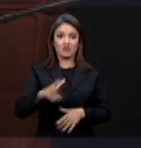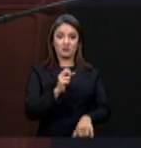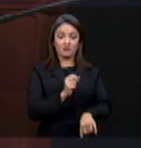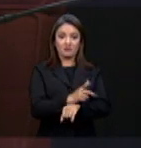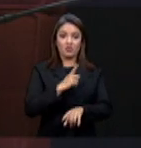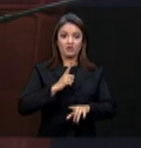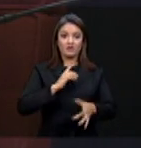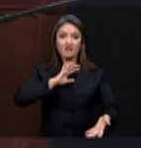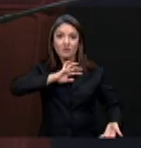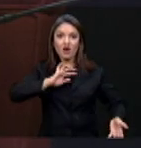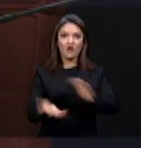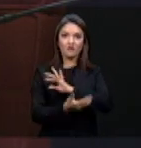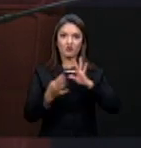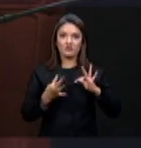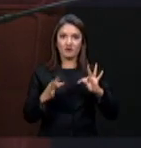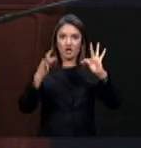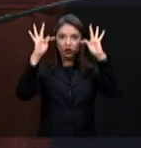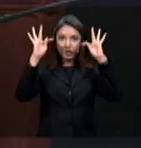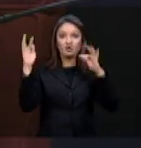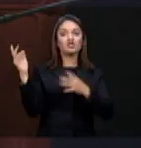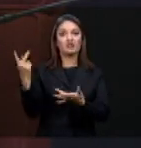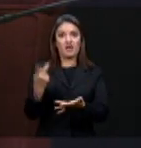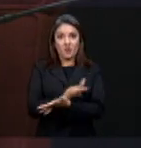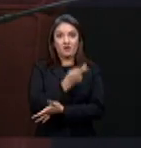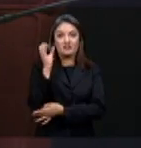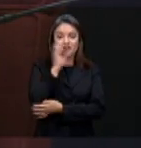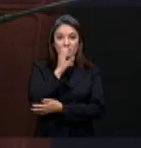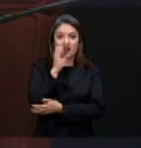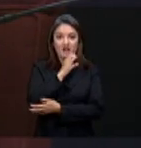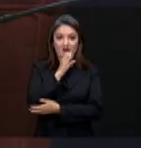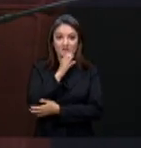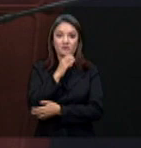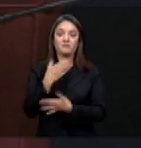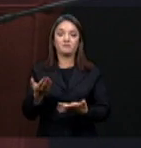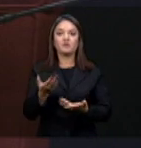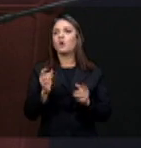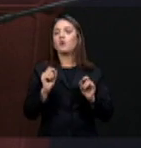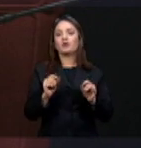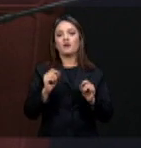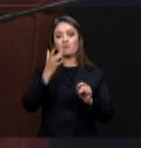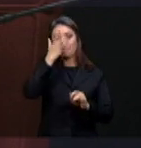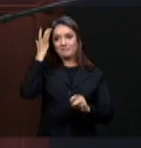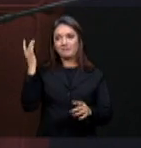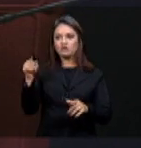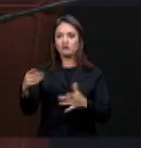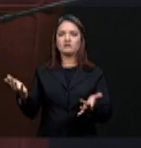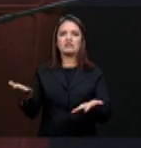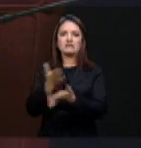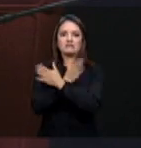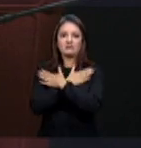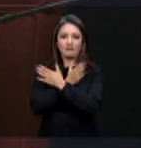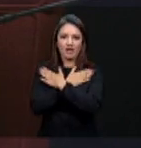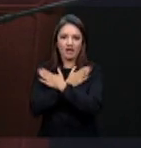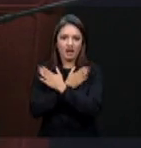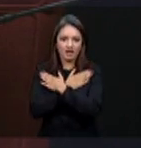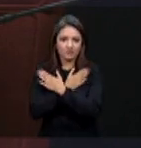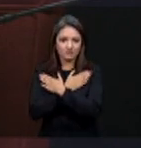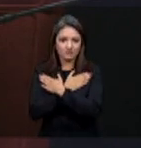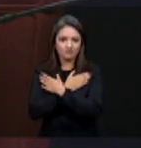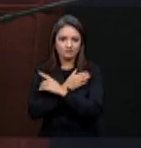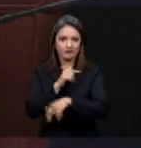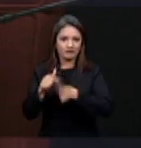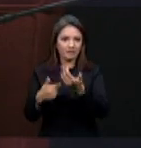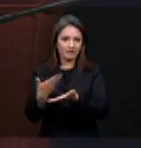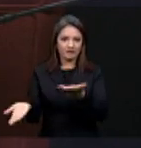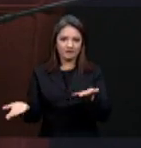Revolução tecnológica quem está vendo cada vez mais rápido ela significa que pessoas que perderam seus empregos muitas